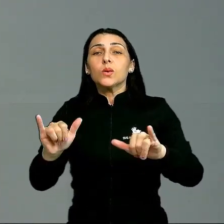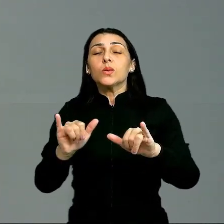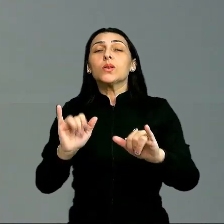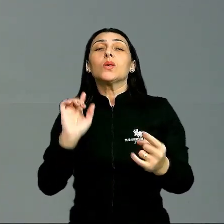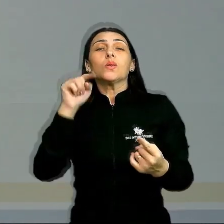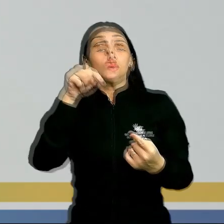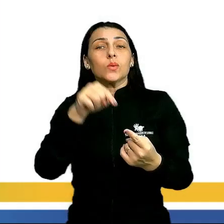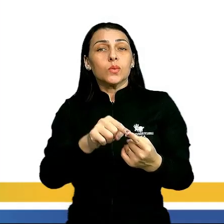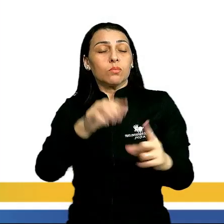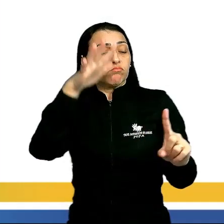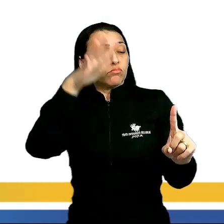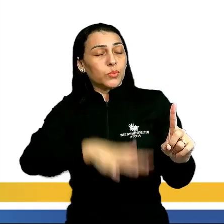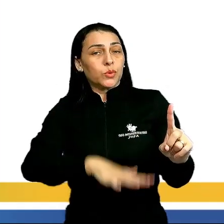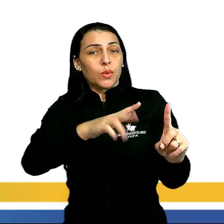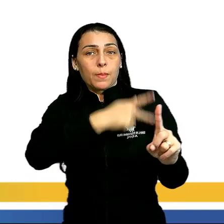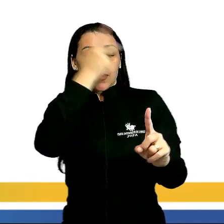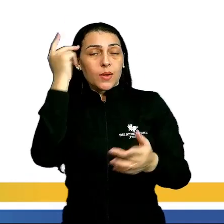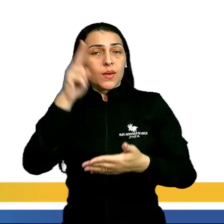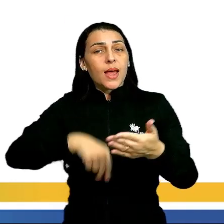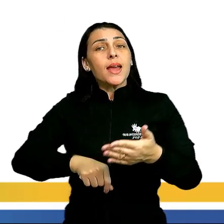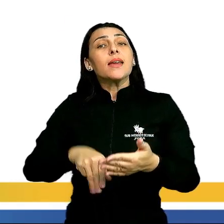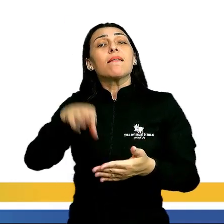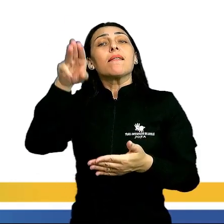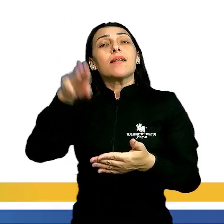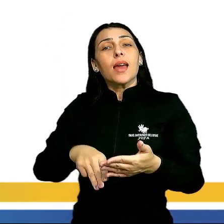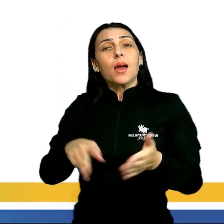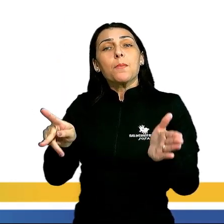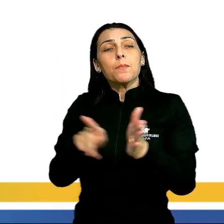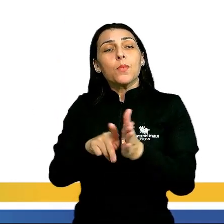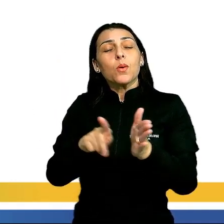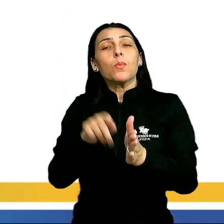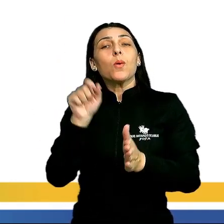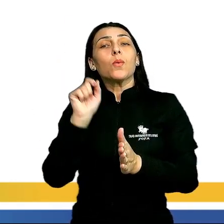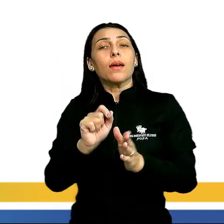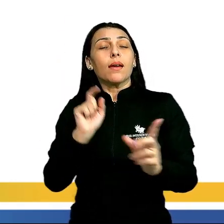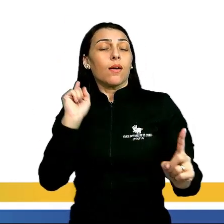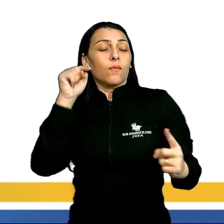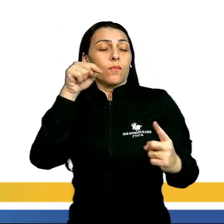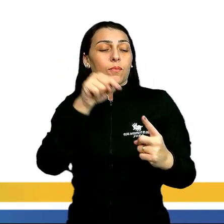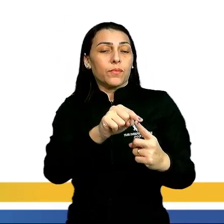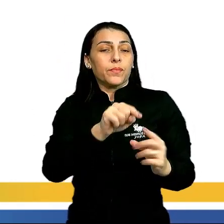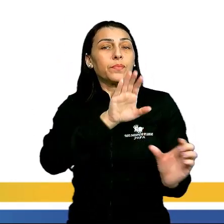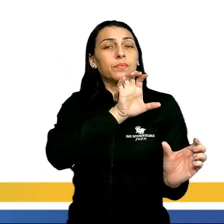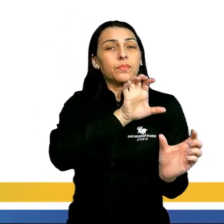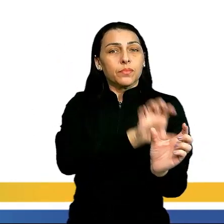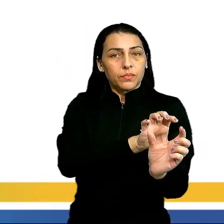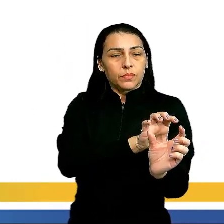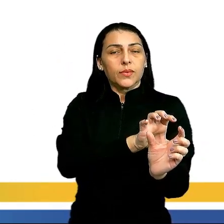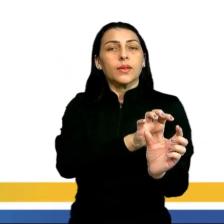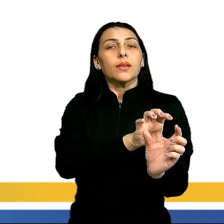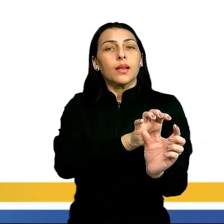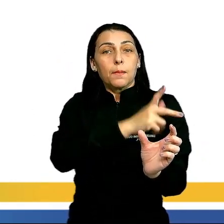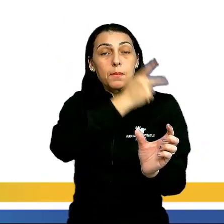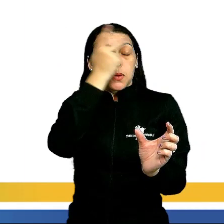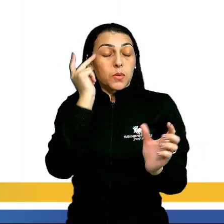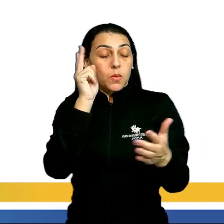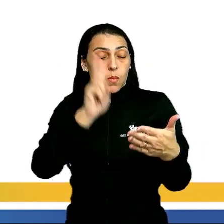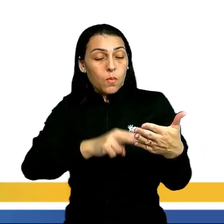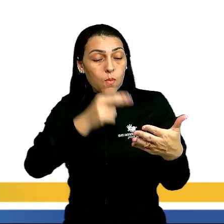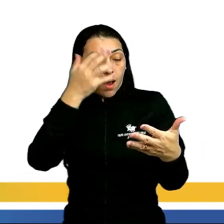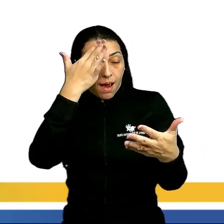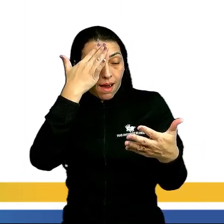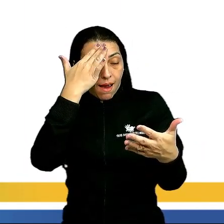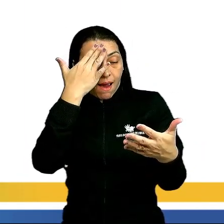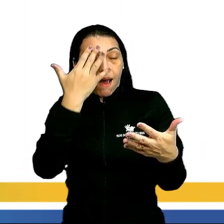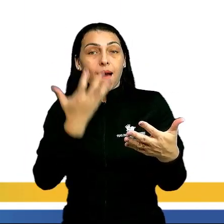de convencer o leitor. Então, quem convence o leitor é a função conativa. O objetivo dessa função é convencer o leitor. Por isso